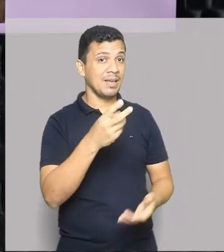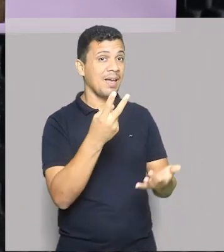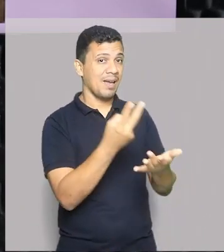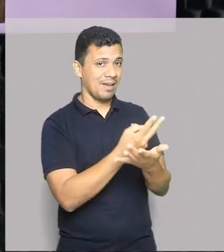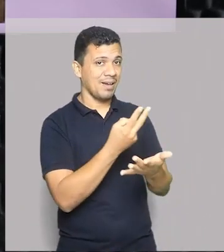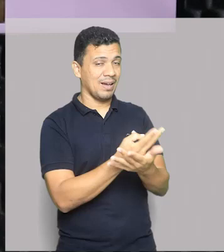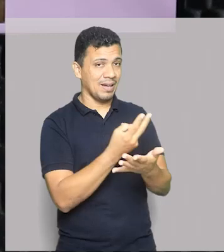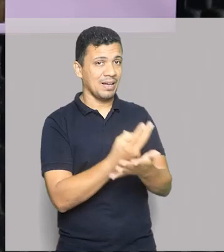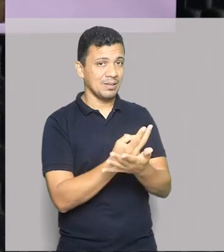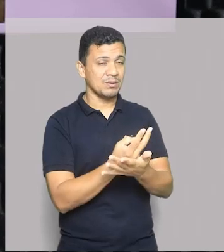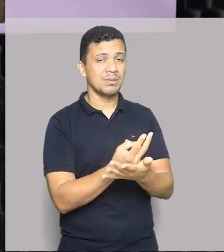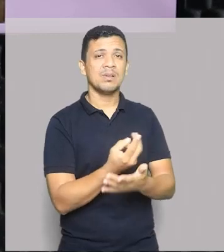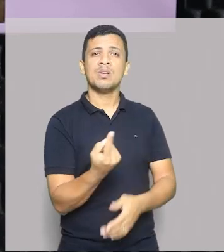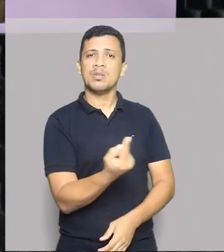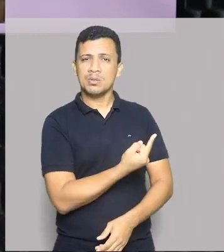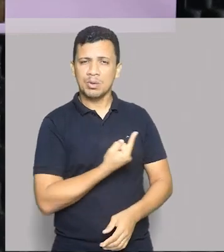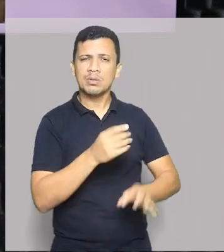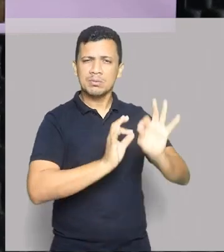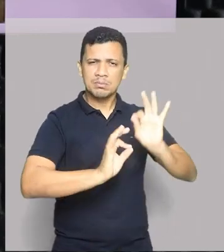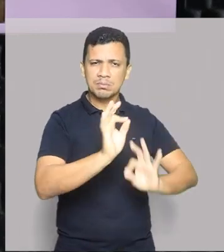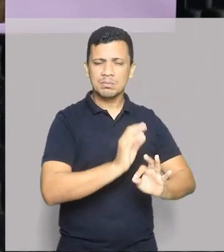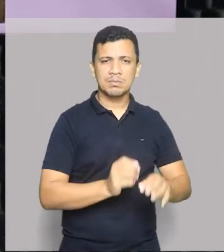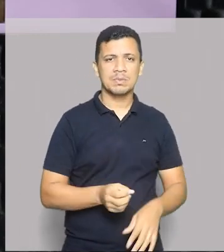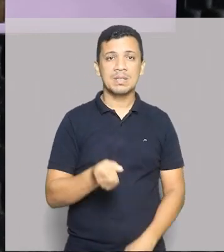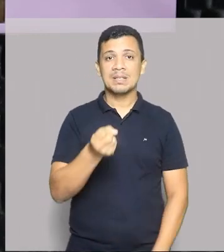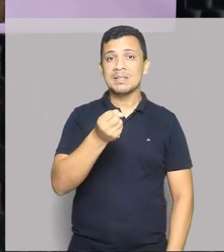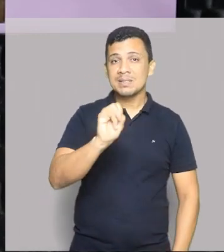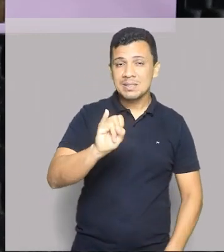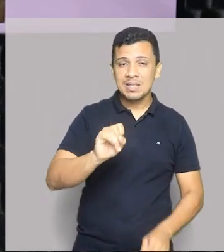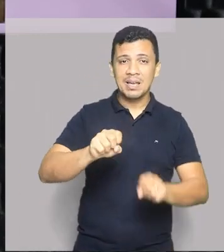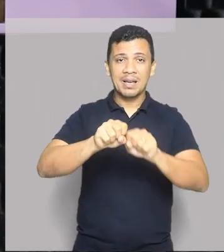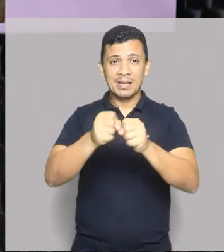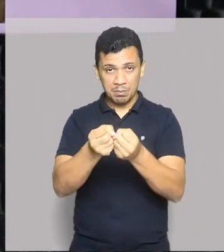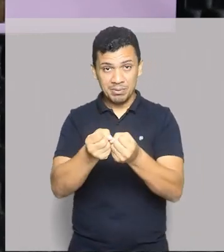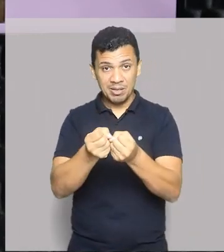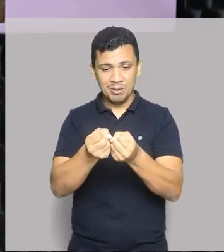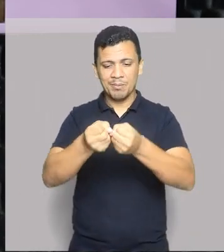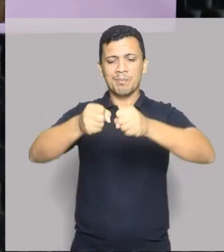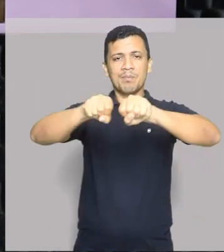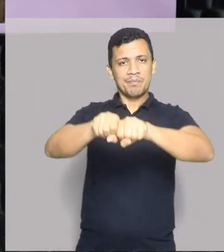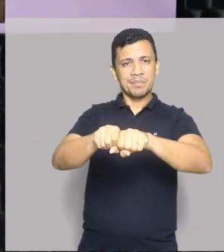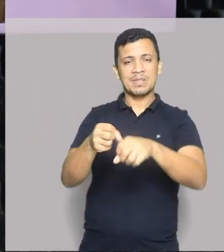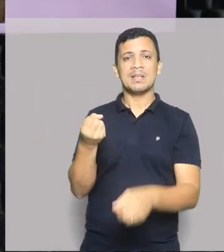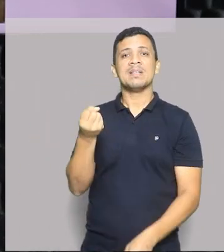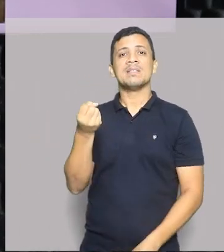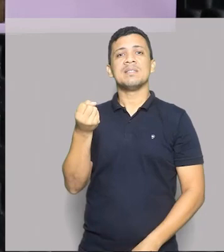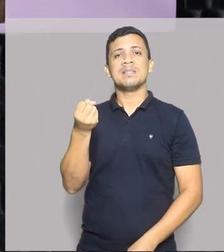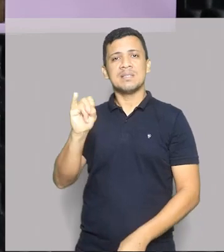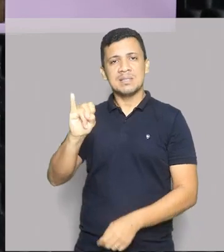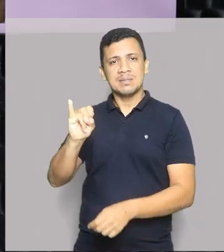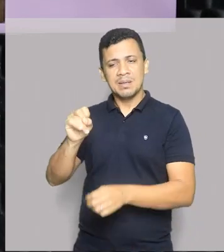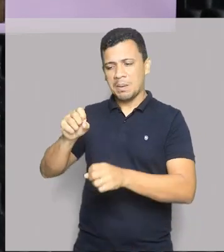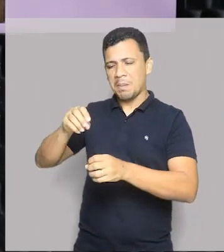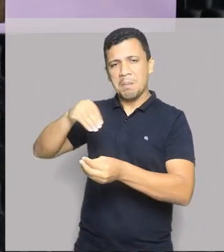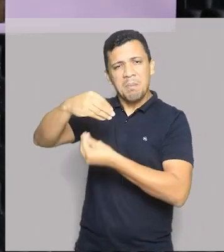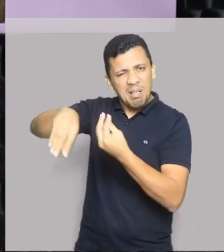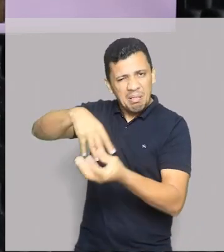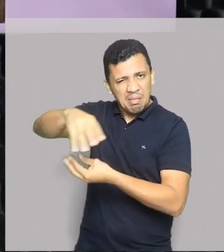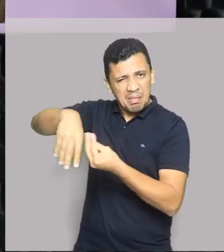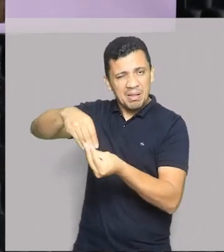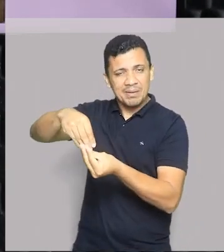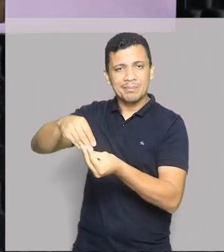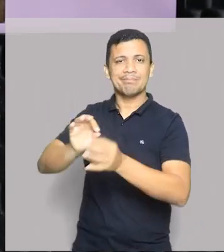a gente dá um jeito. Se quebrar, a gente conserta. Se bagunçar, a gente arruma. E se